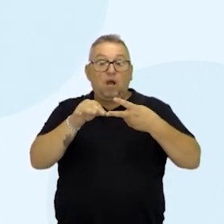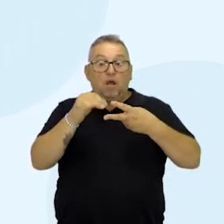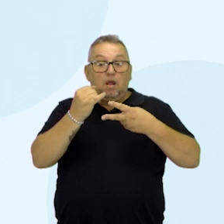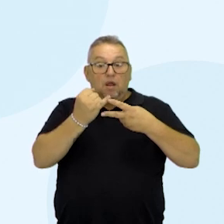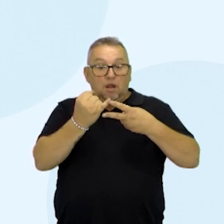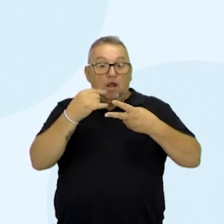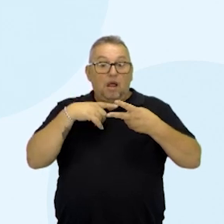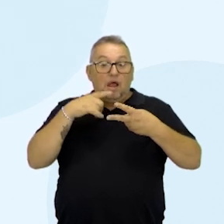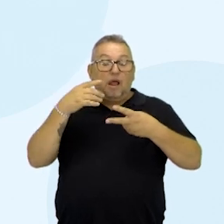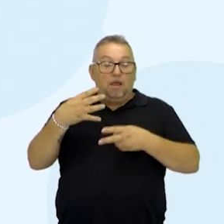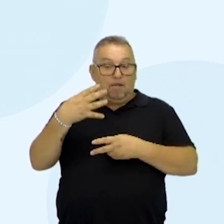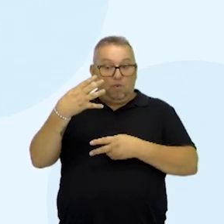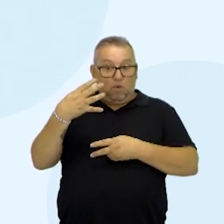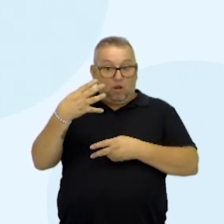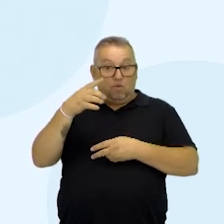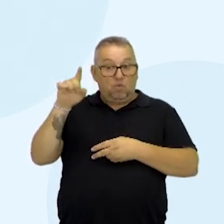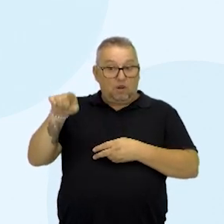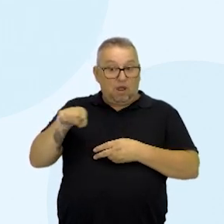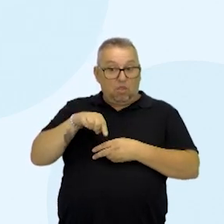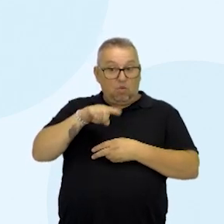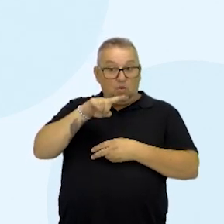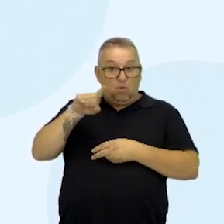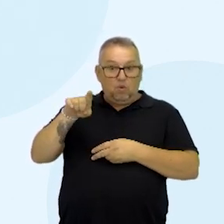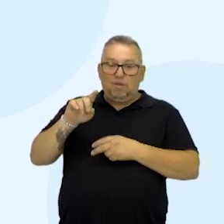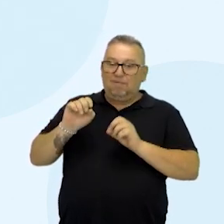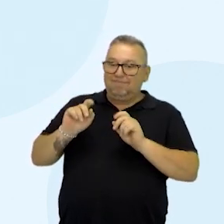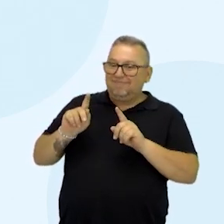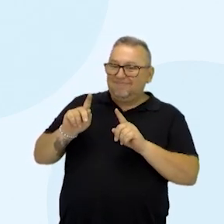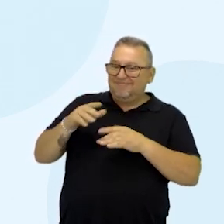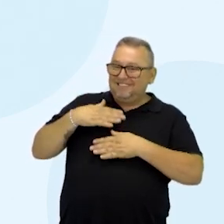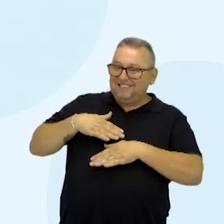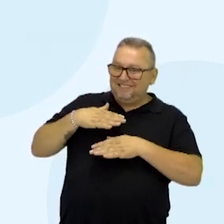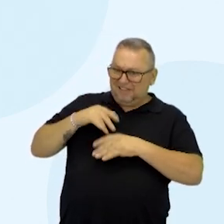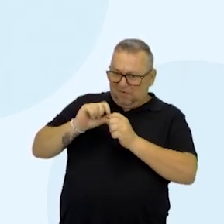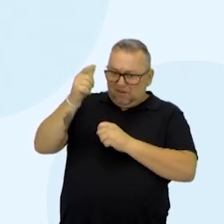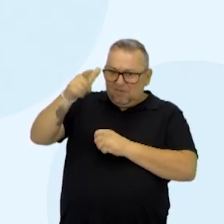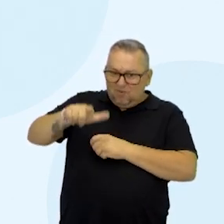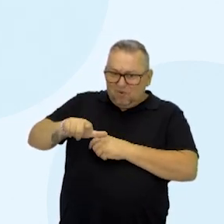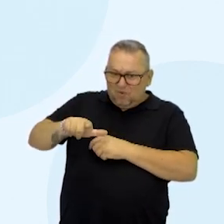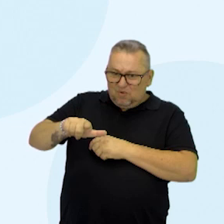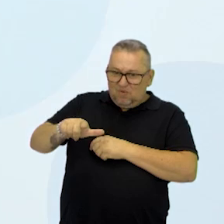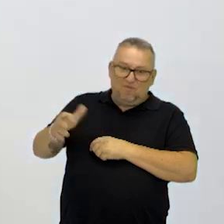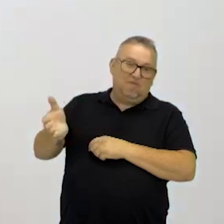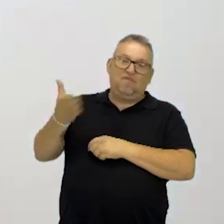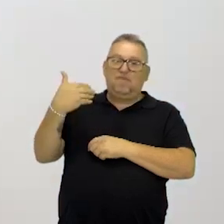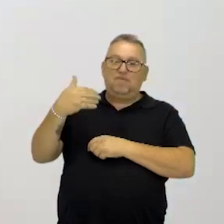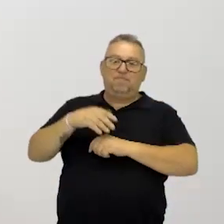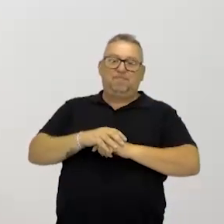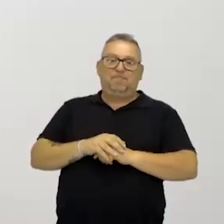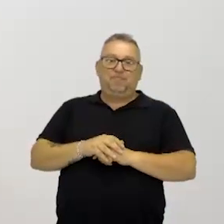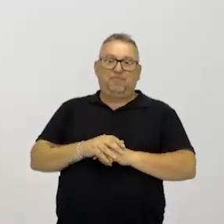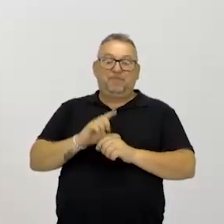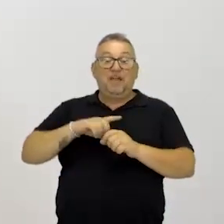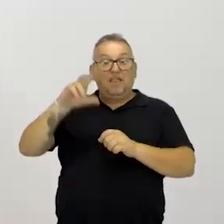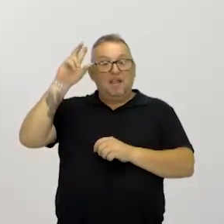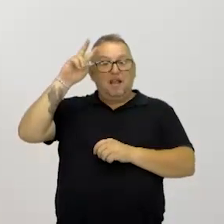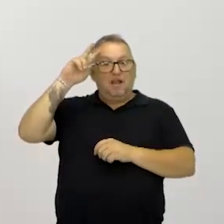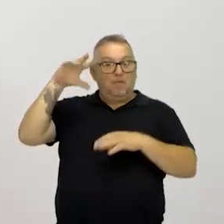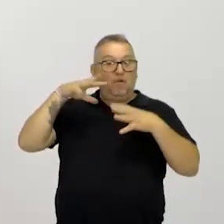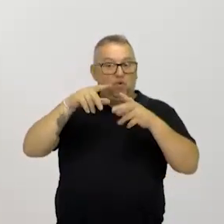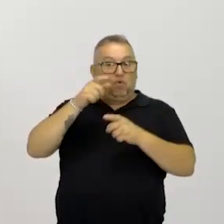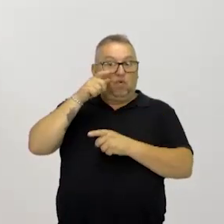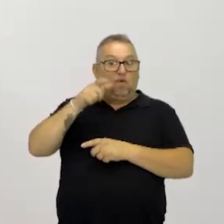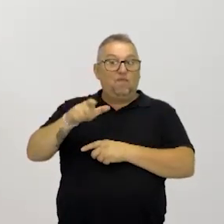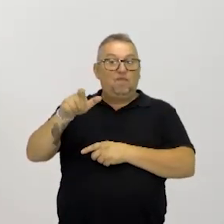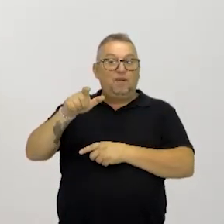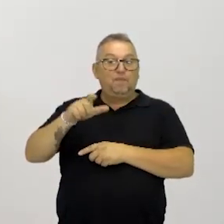são quadriláteros. Beleza? Combinado, beleza. Tranquilo? Vamos para mais uma? Bora, Vamos eu lá, amei. vamos ver se o pessoal tá lembrando de tudo aí. Vamos